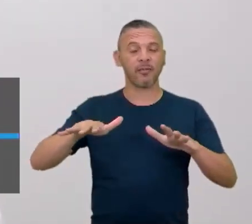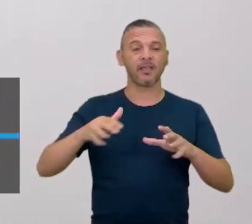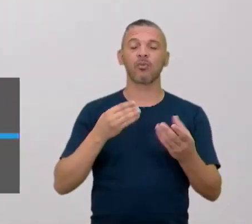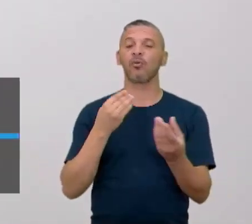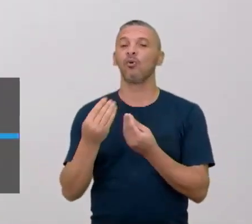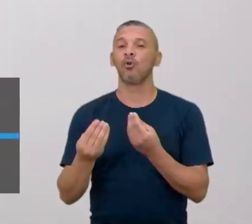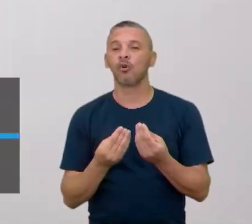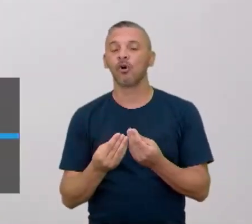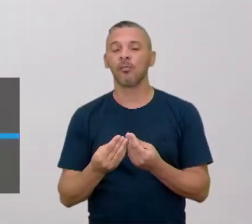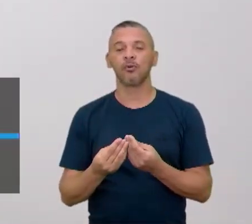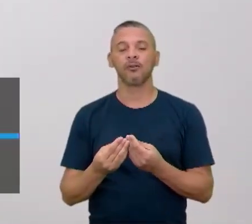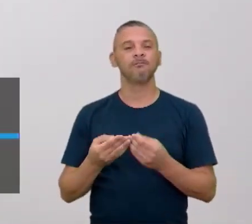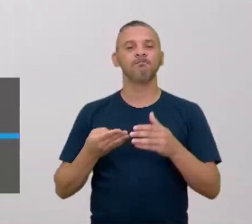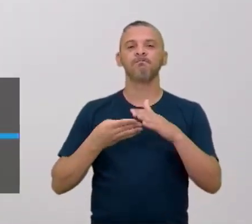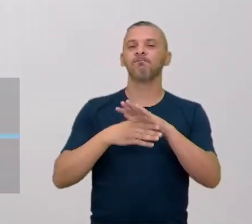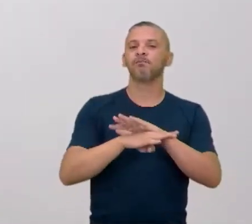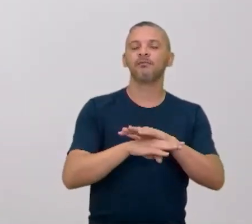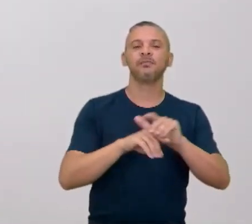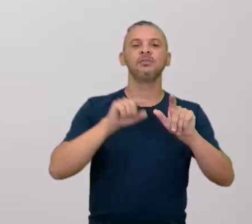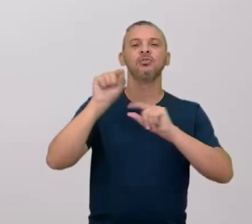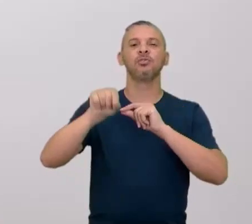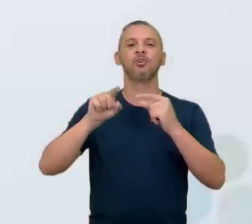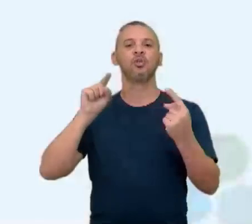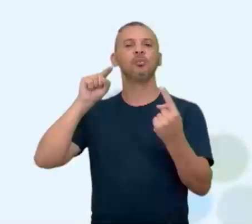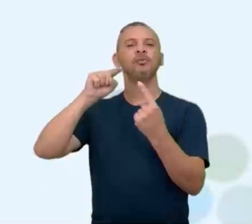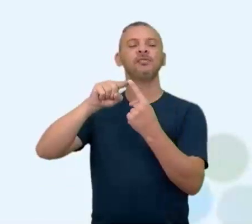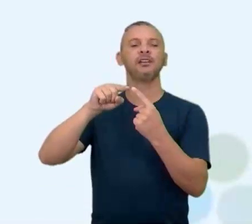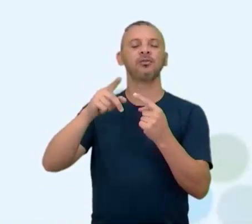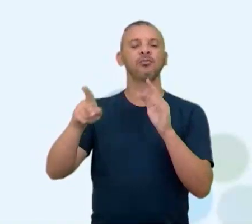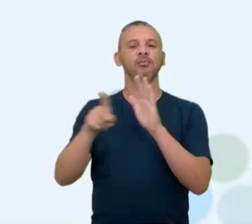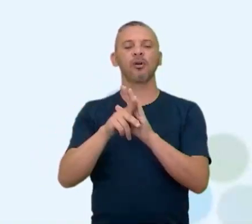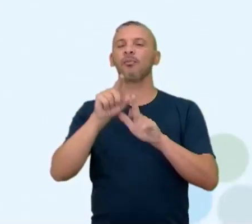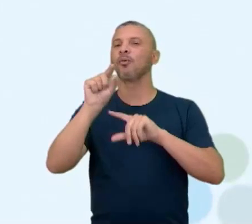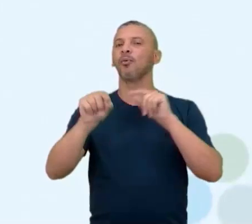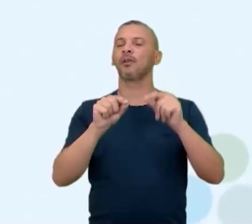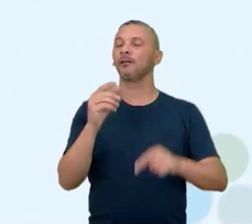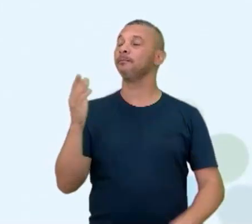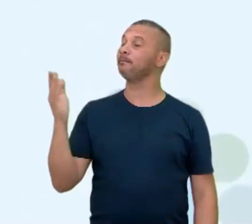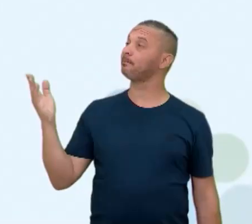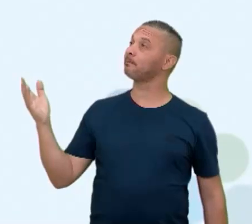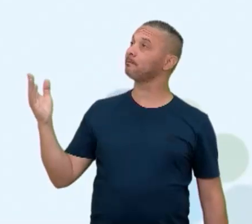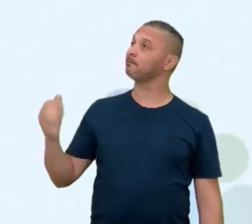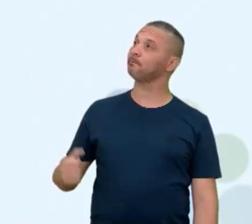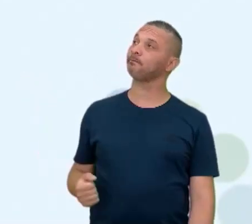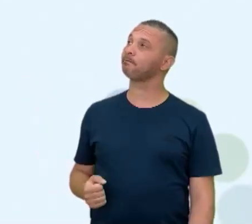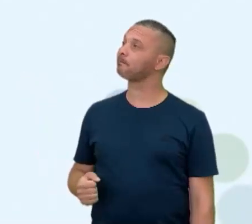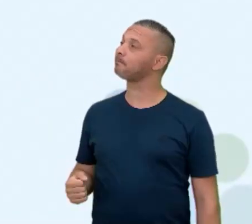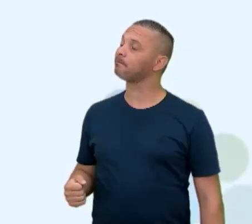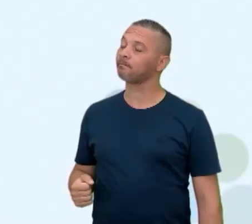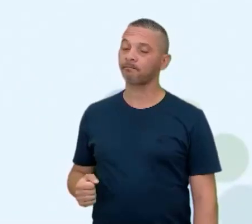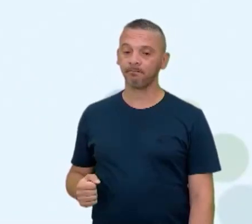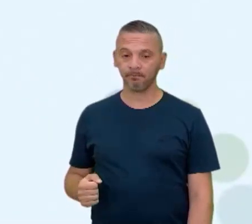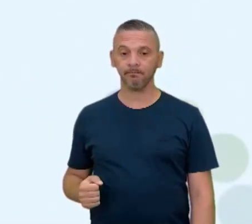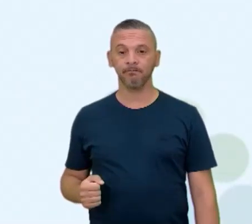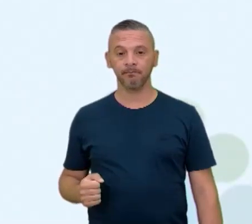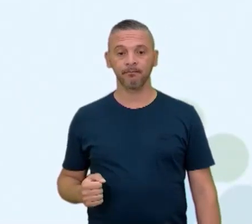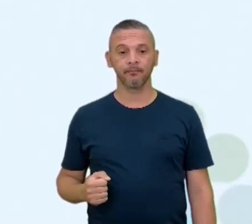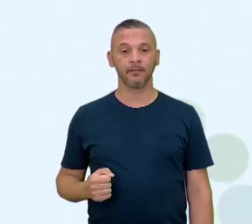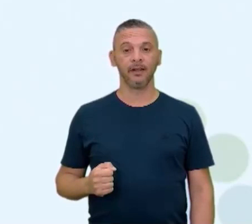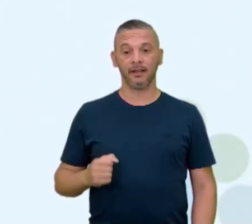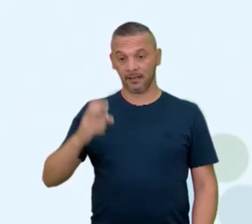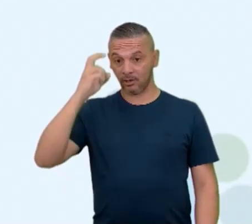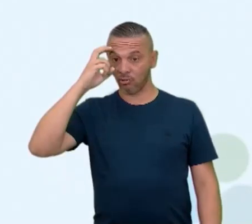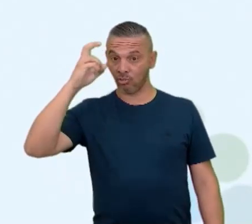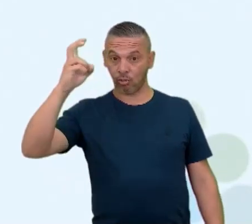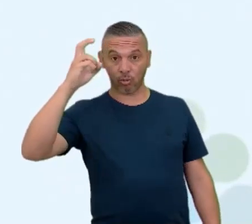aqui redefinir o nosso objeto de trabalho. Coloca no LED, olha lá. O aprofundamento é o